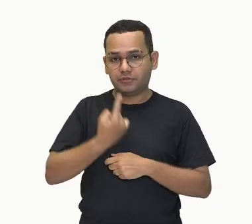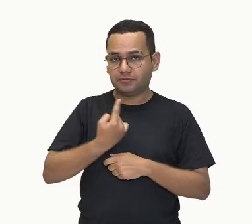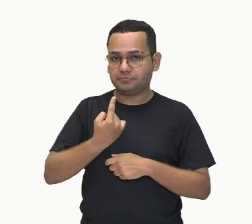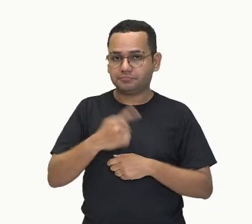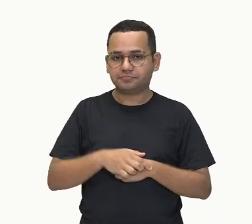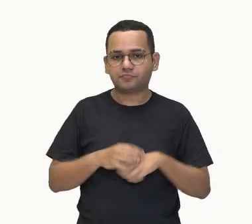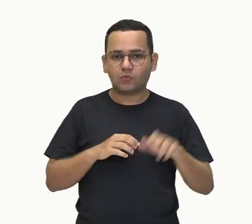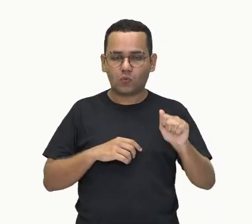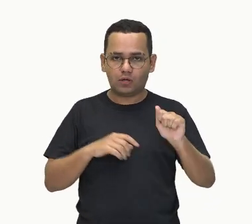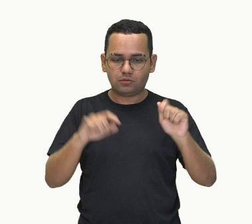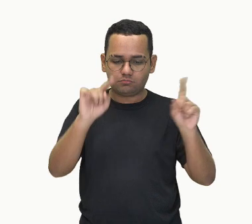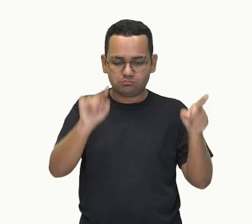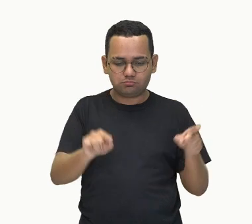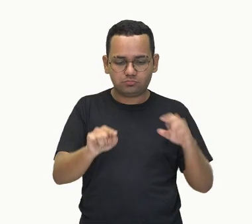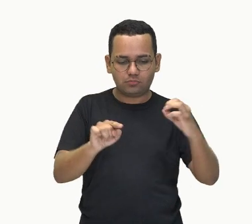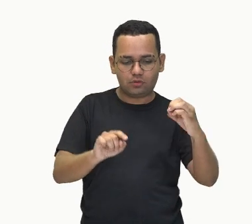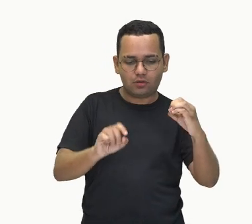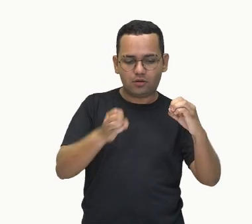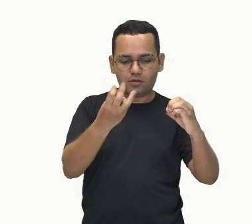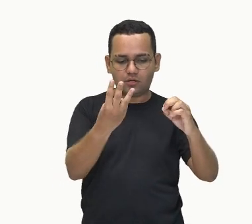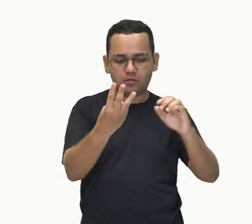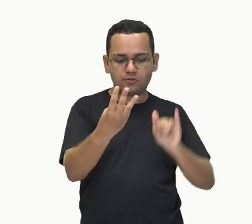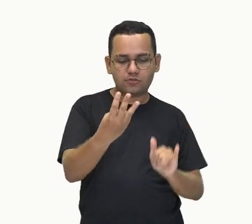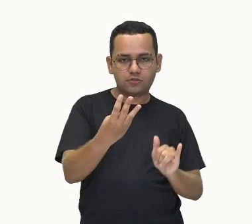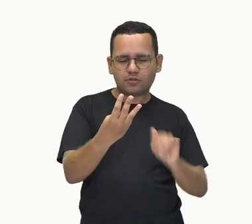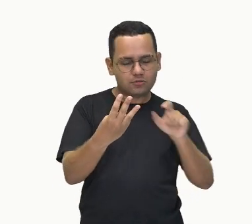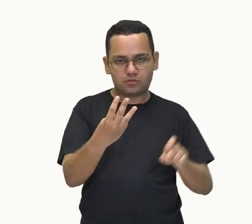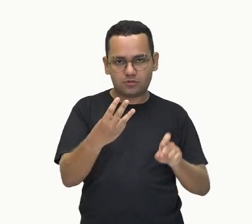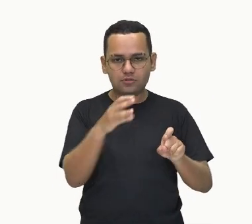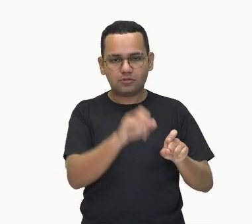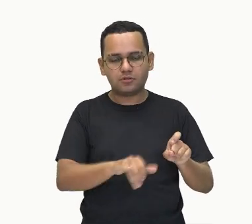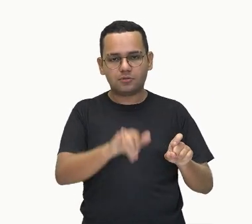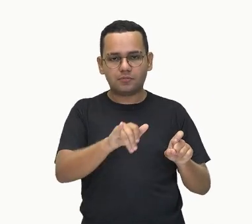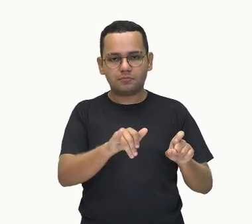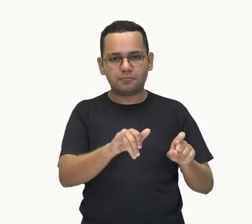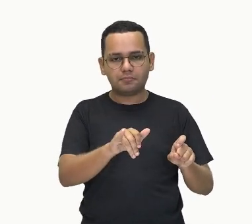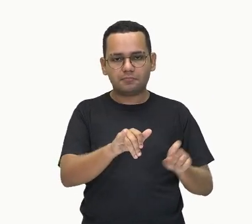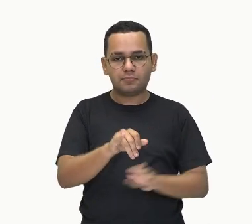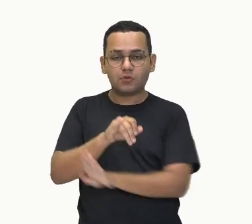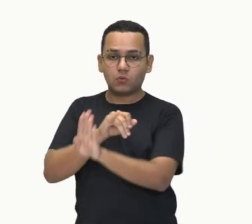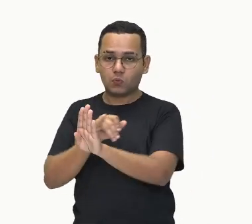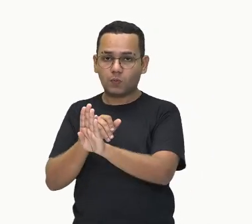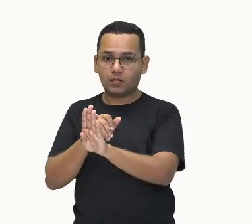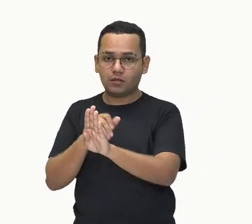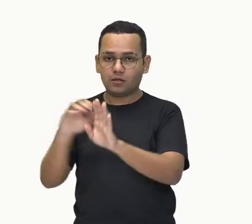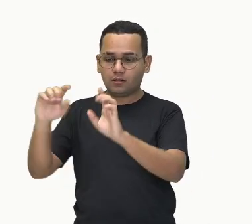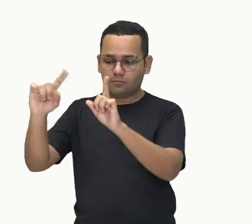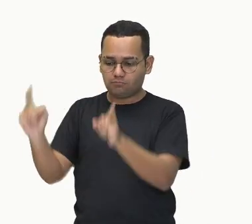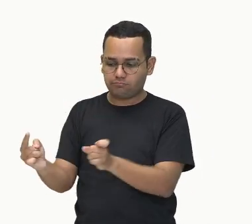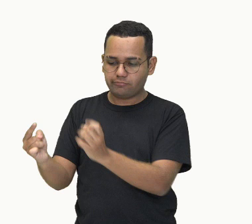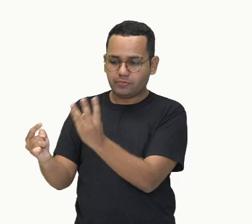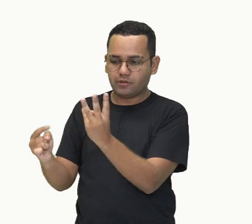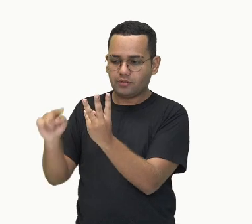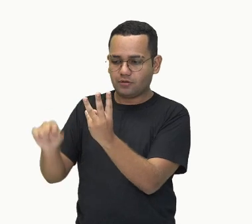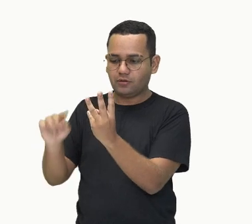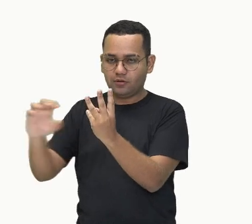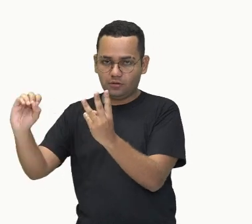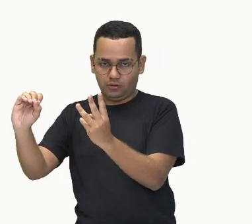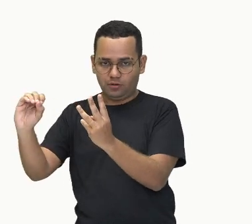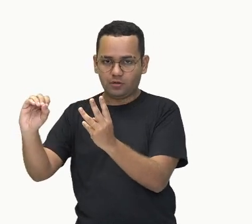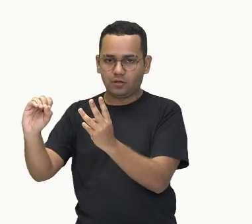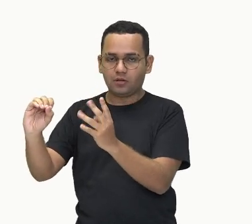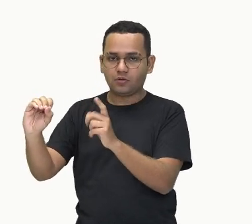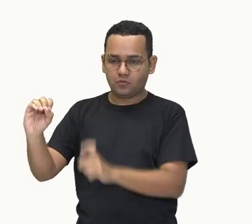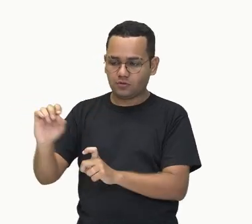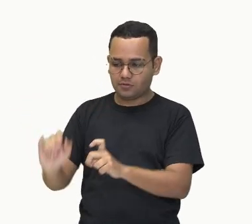né? No ponto B, nós temos aqui um valor de x e outro de y. Então é assim que nós